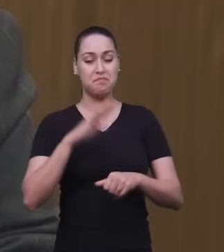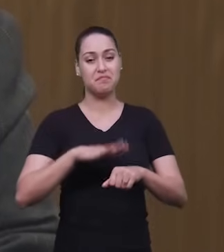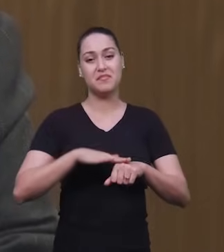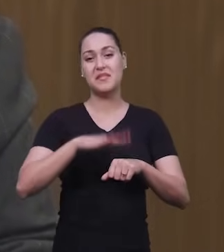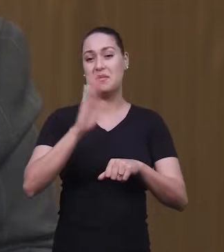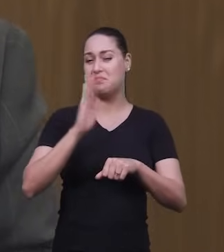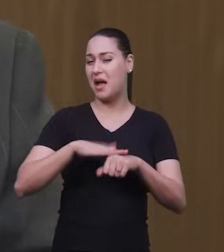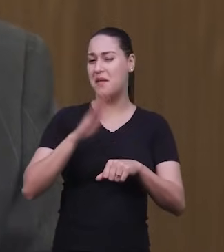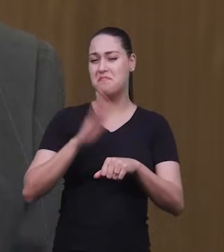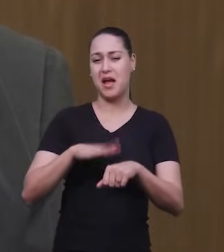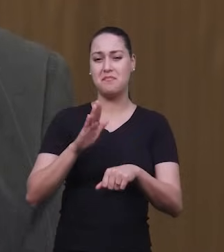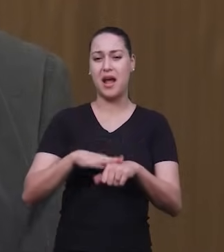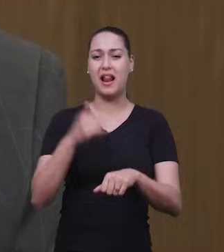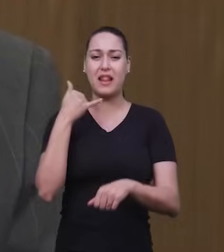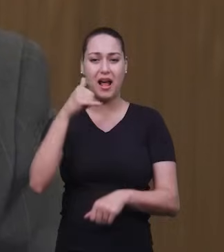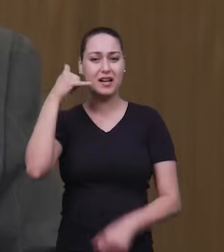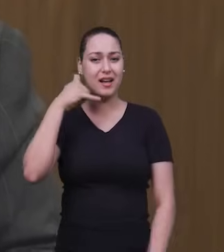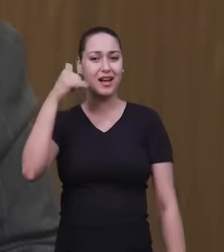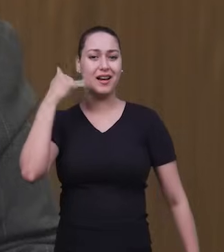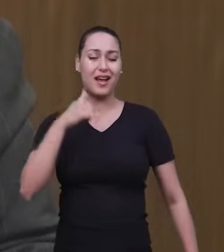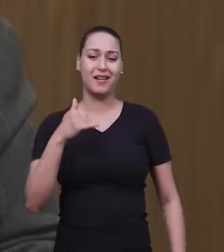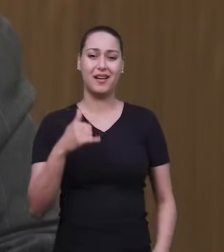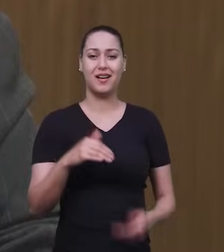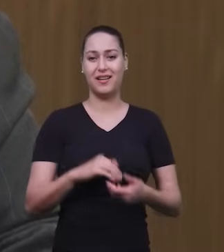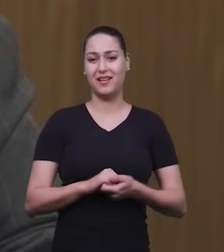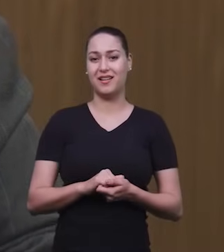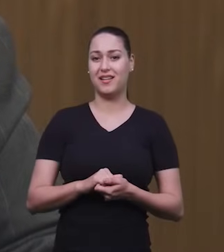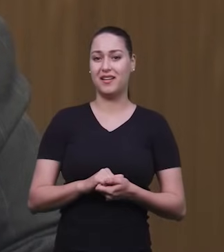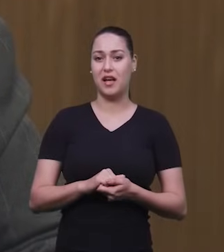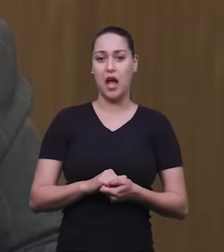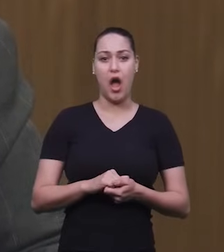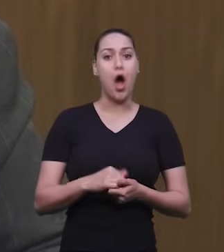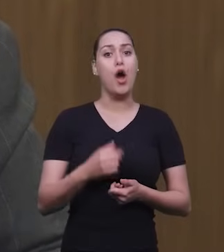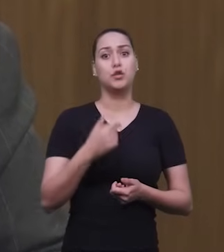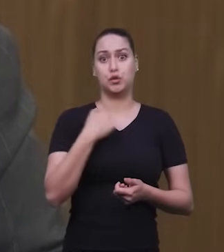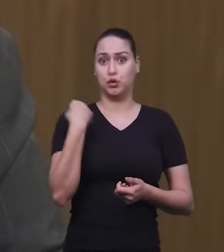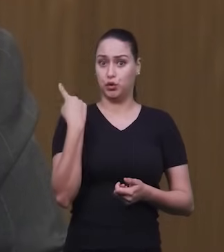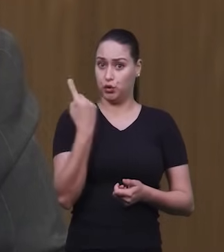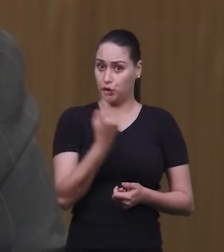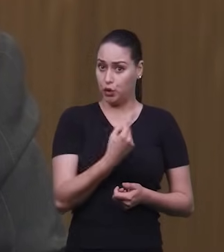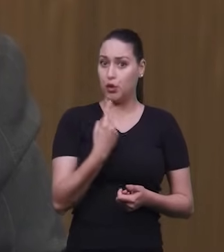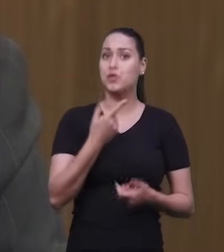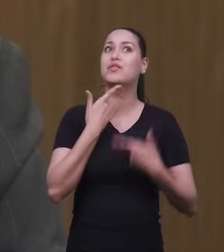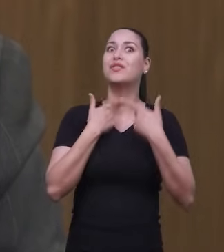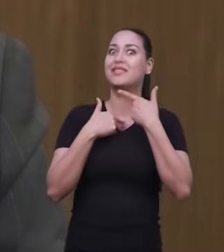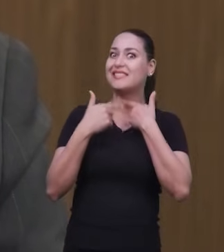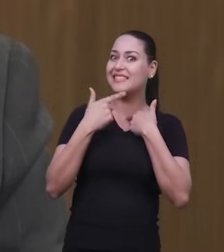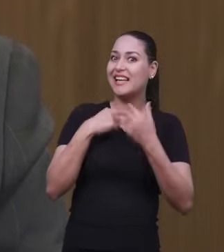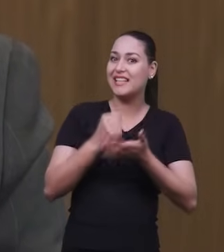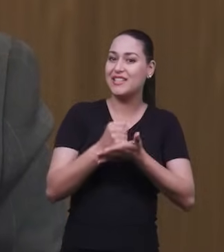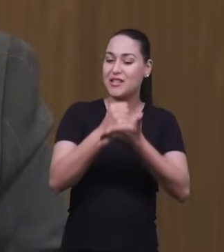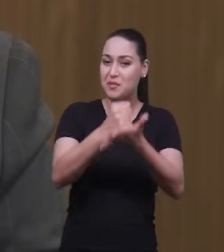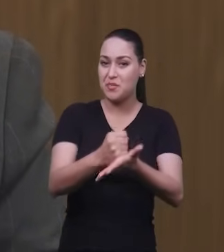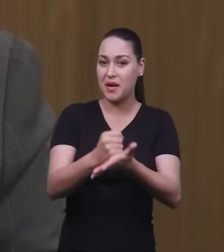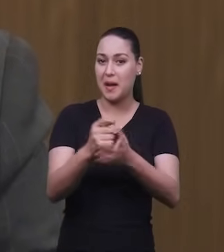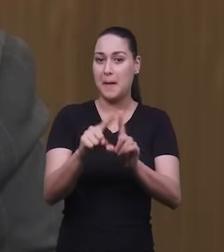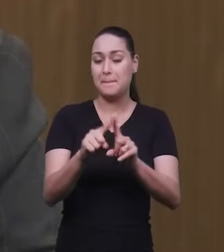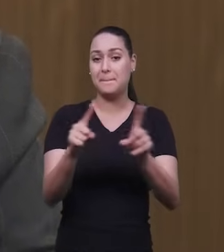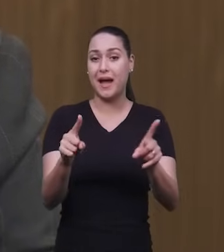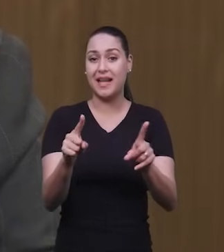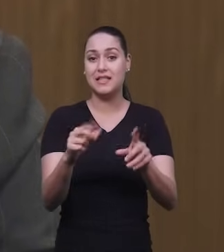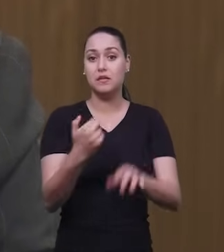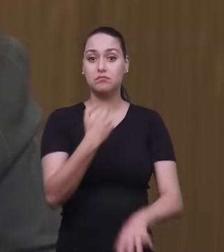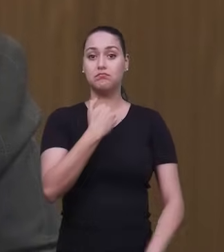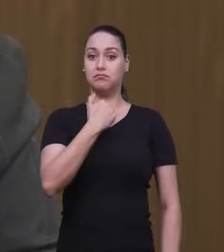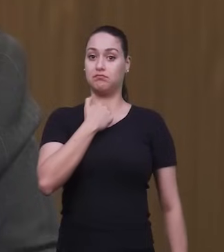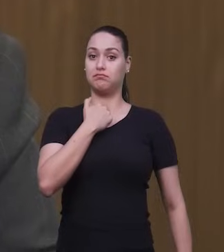vez, os irmãos saibam que não há má vontade da nossa parte, muito pelo contrário. Tem havido um